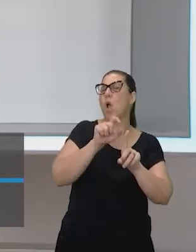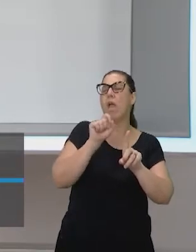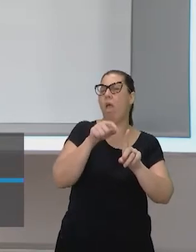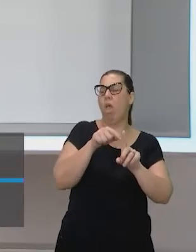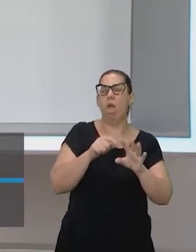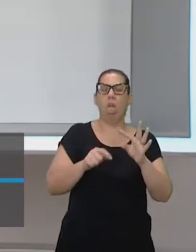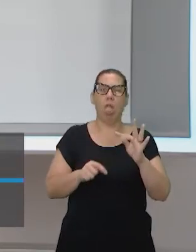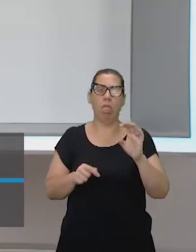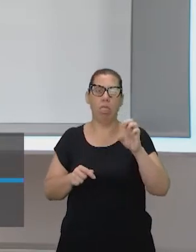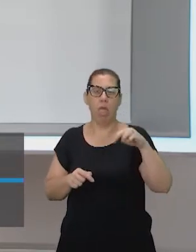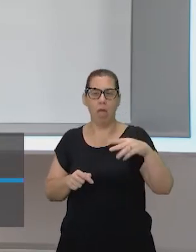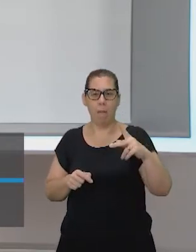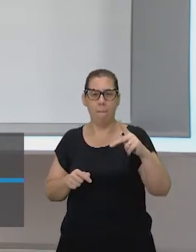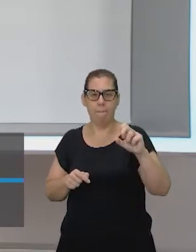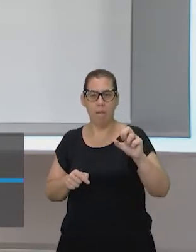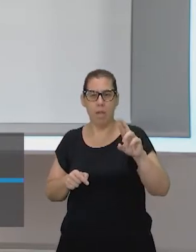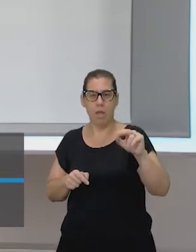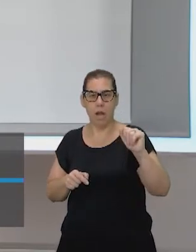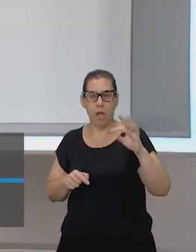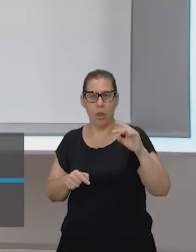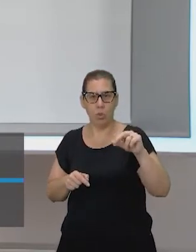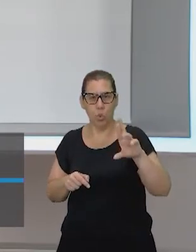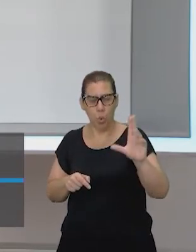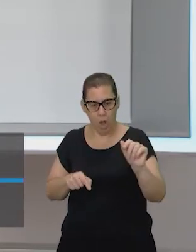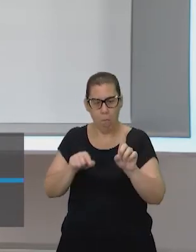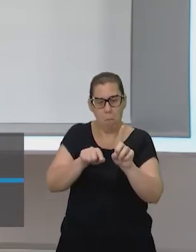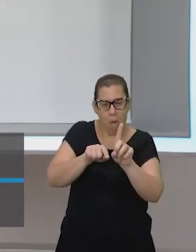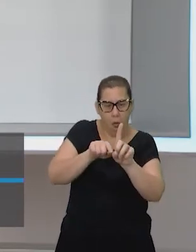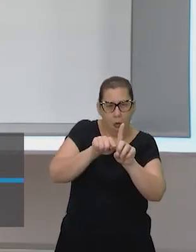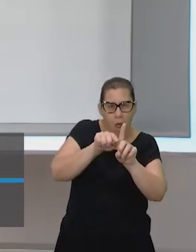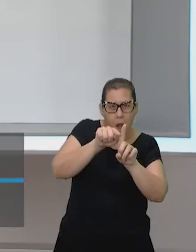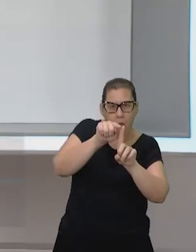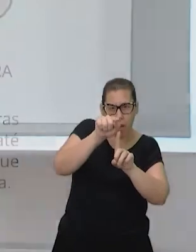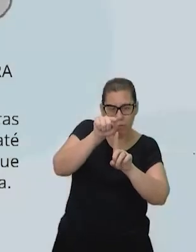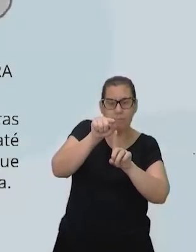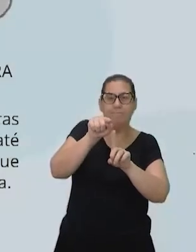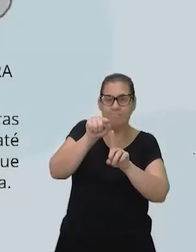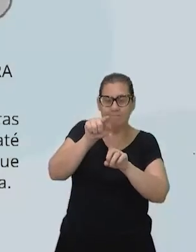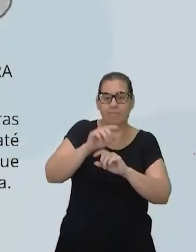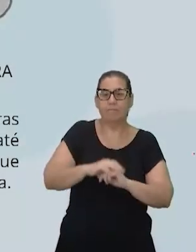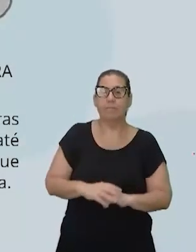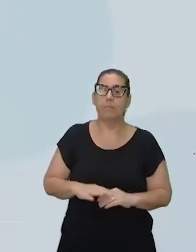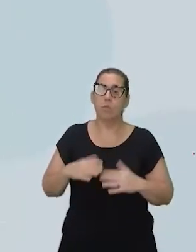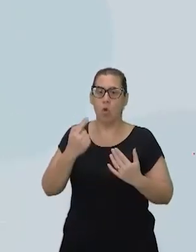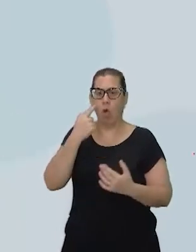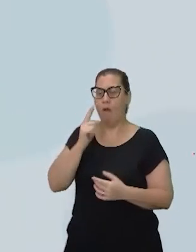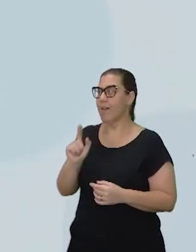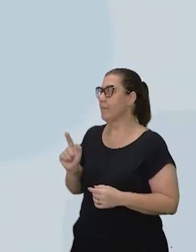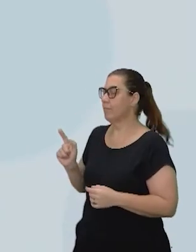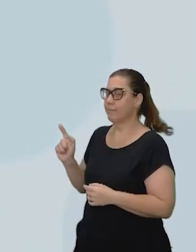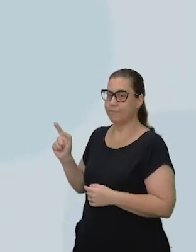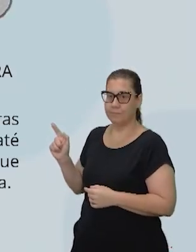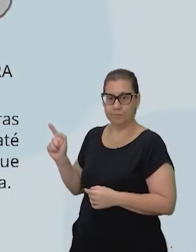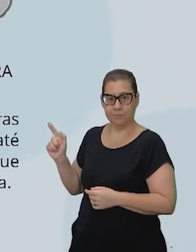temperatura, então, tem a ver aí com o grau de agitação das moléculas. Então, veja só,